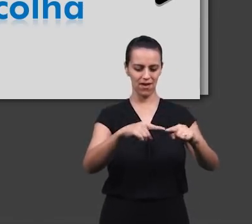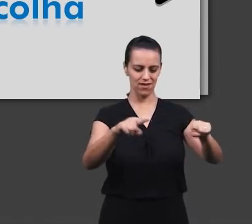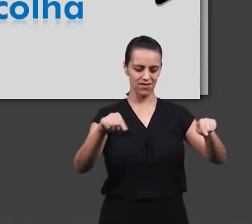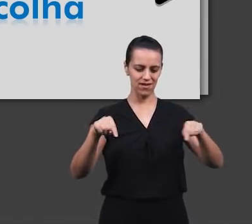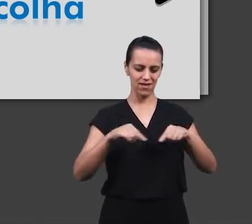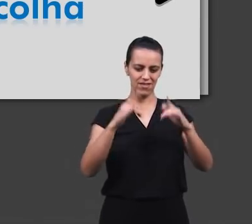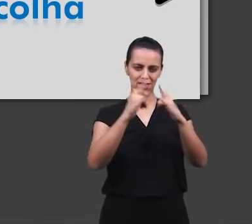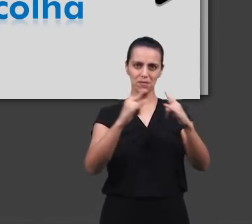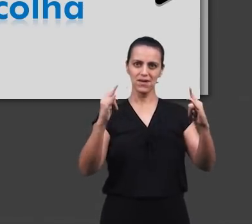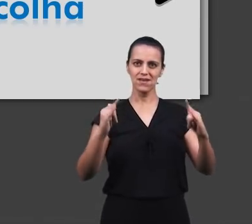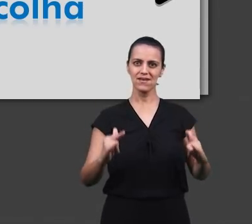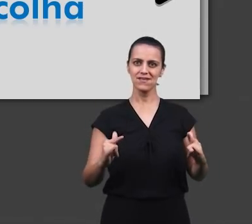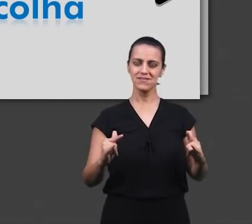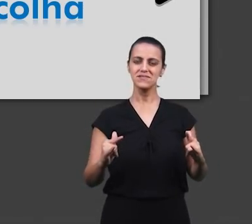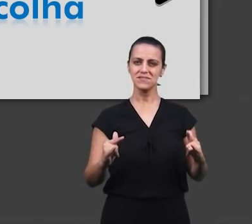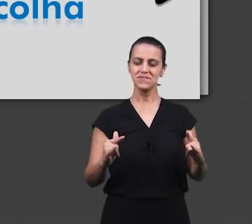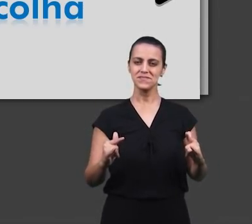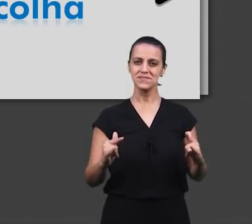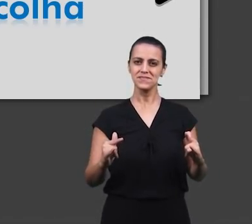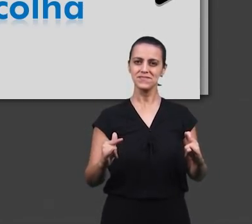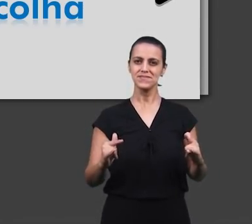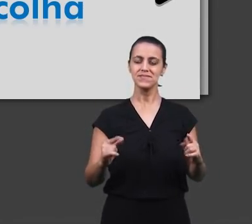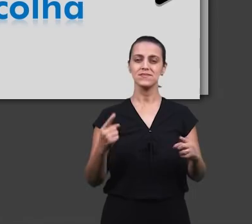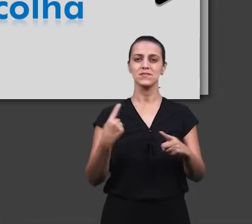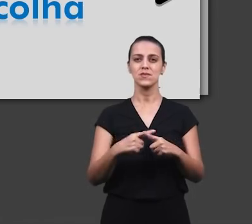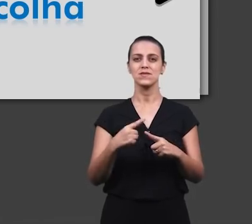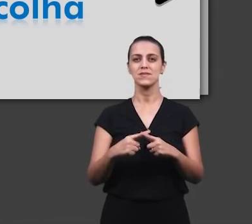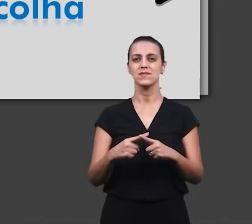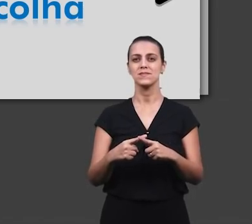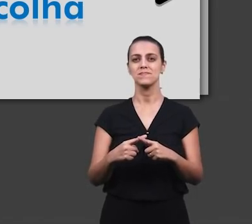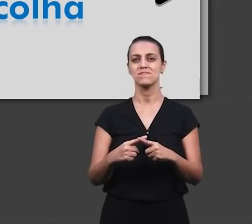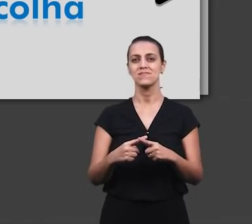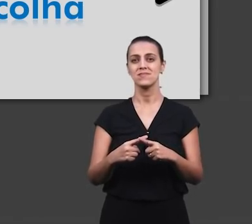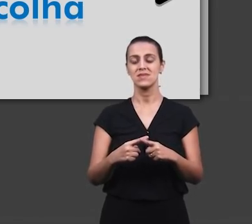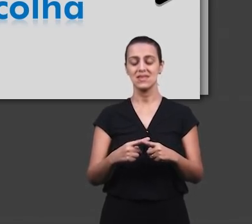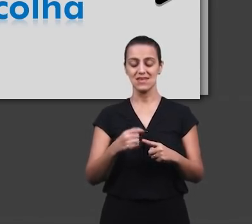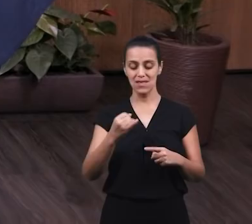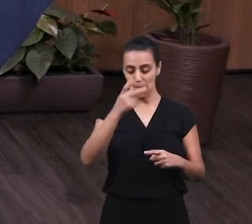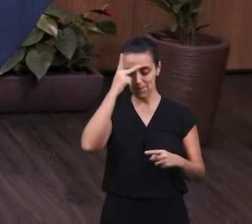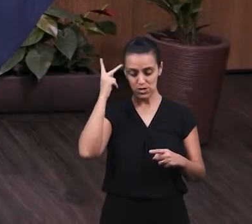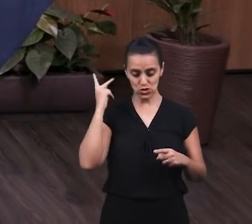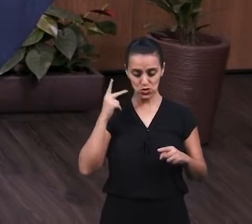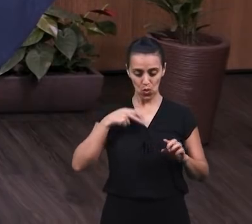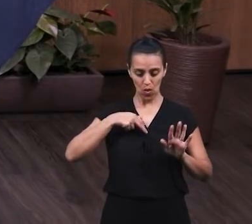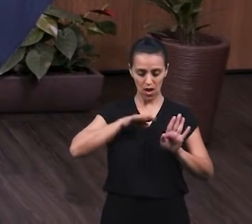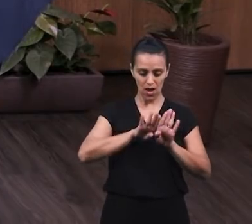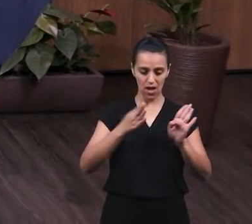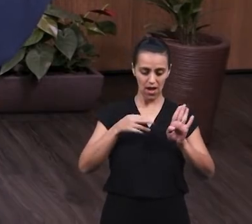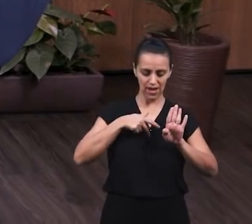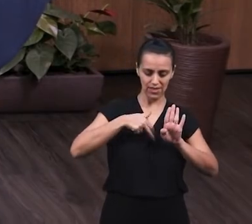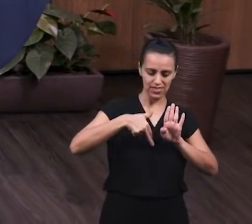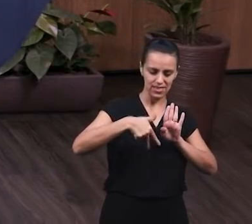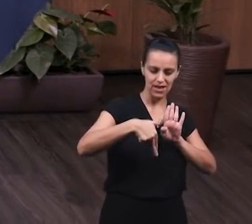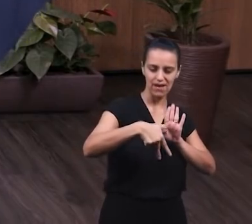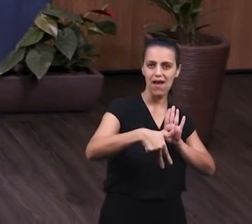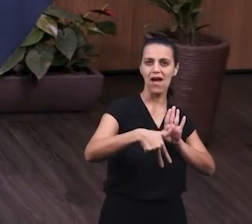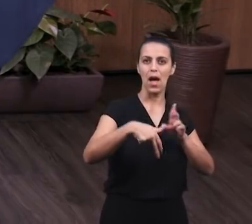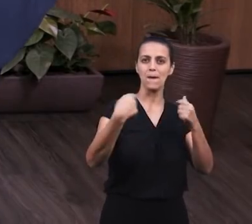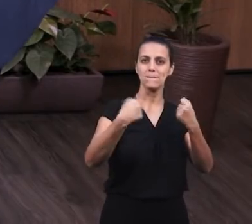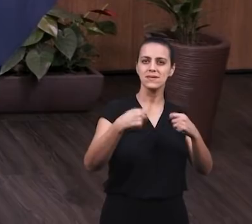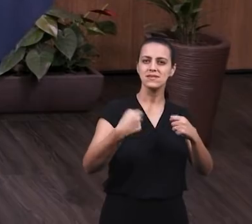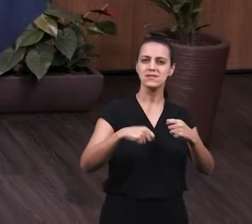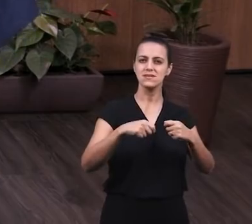tabernáculo. Aquilo que era profético. Porque não bastava o homem entrar aqui. Ele tinha que entrar,